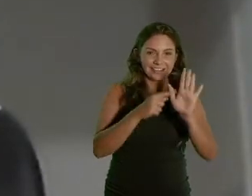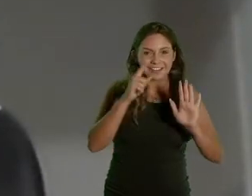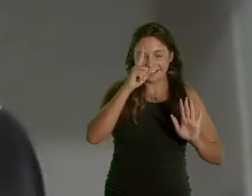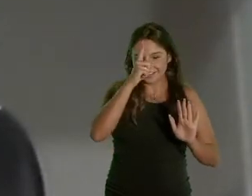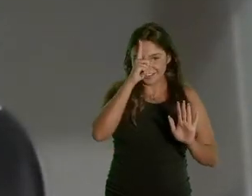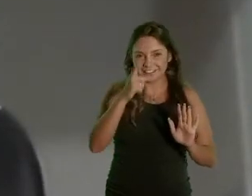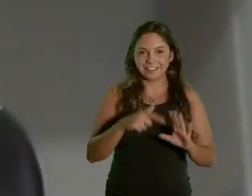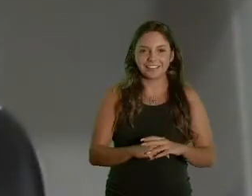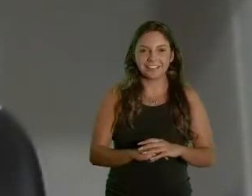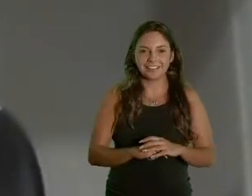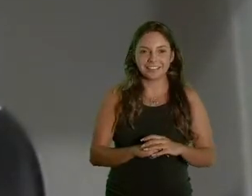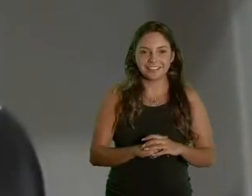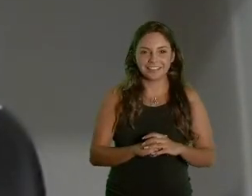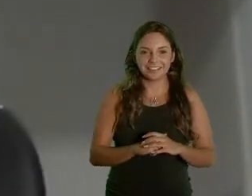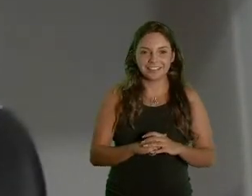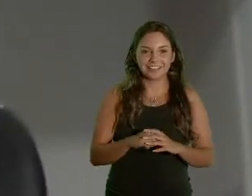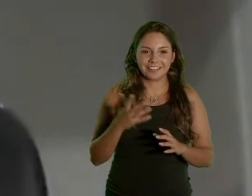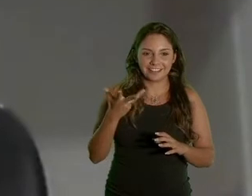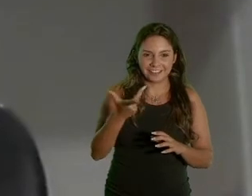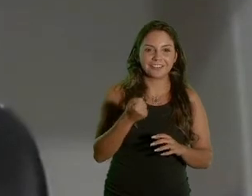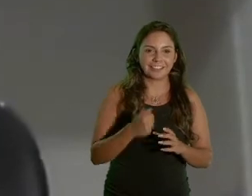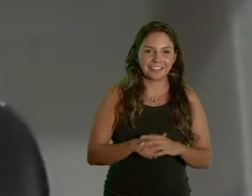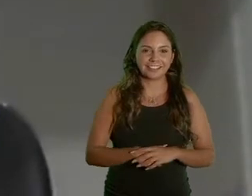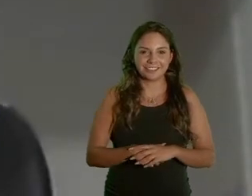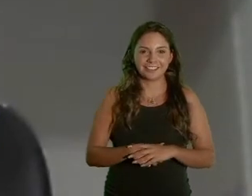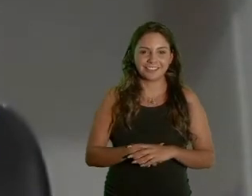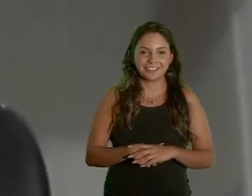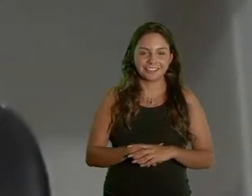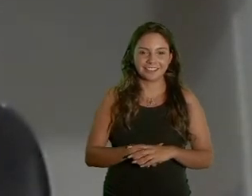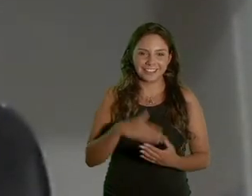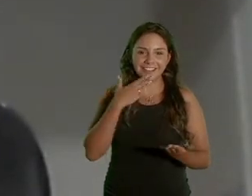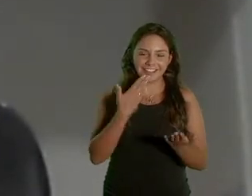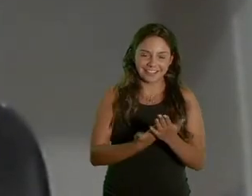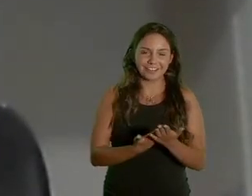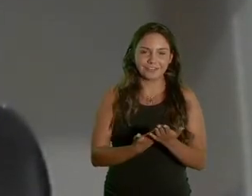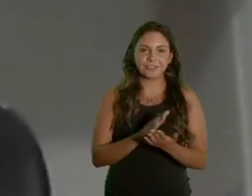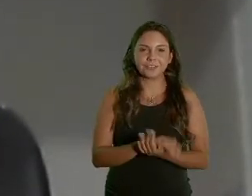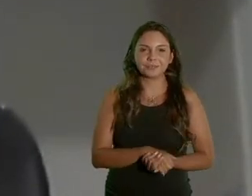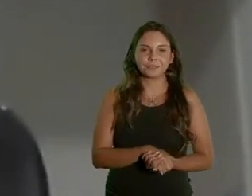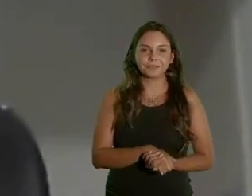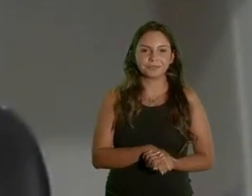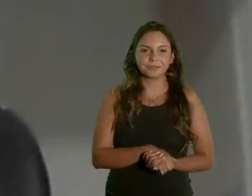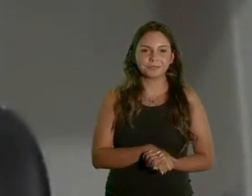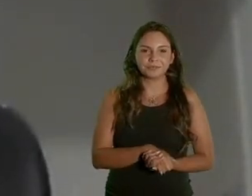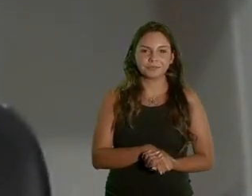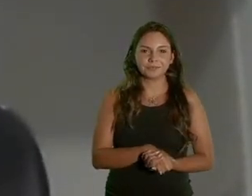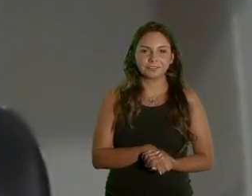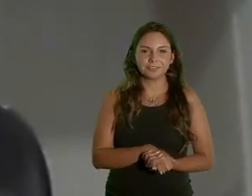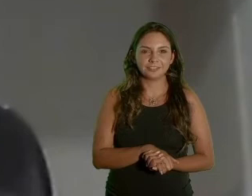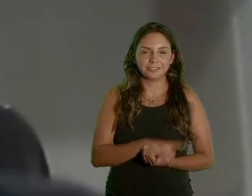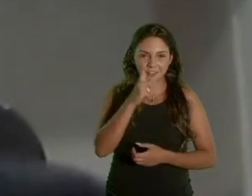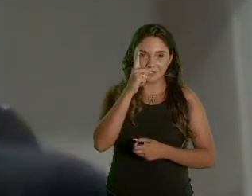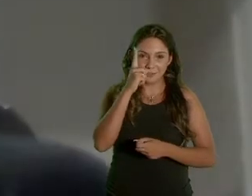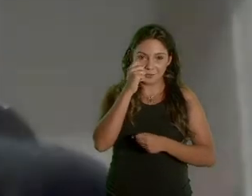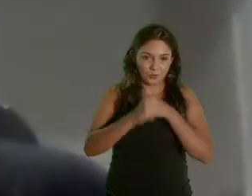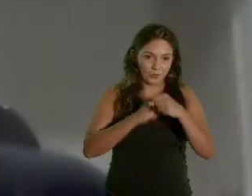ideias, já pode expor seus escritos. Isso para mim é uma felicidade. É fantástico, é incrível quase, porque há um ano, há